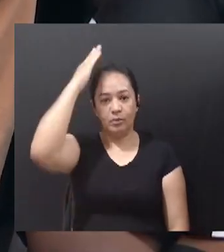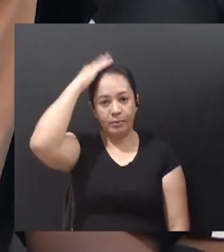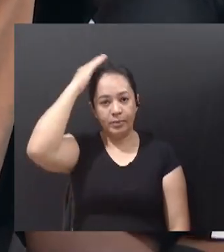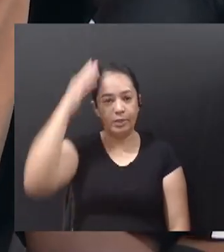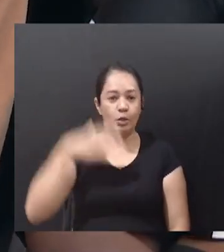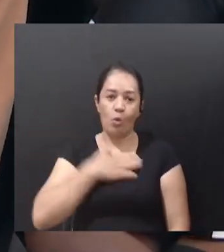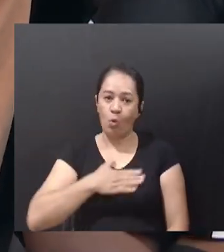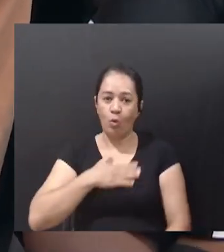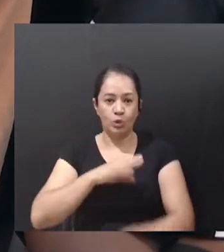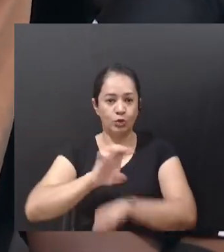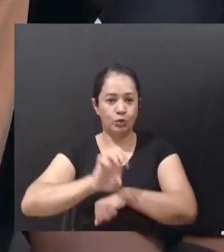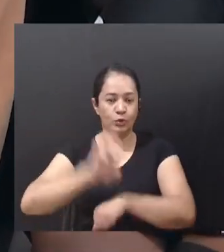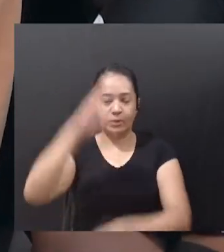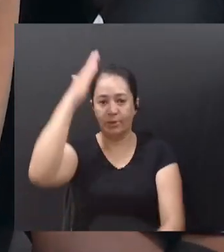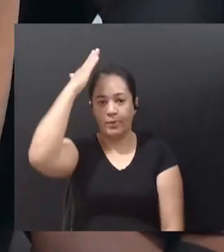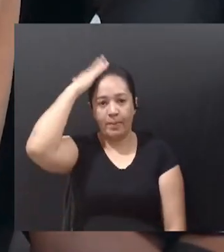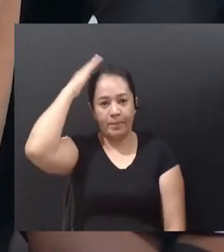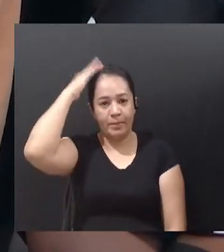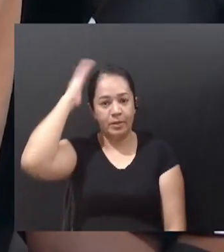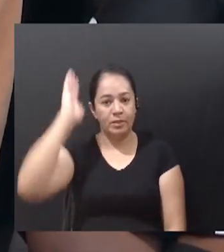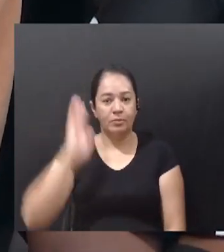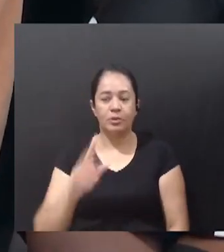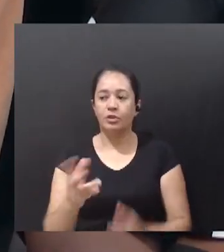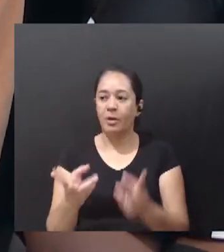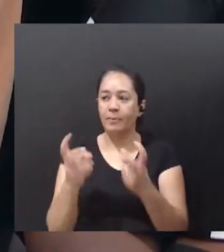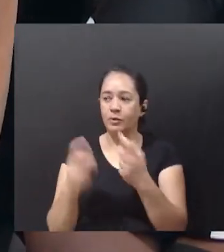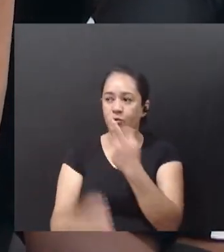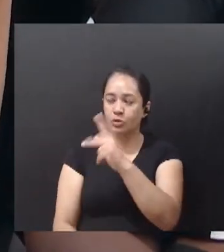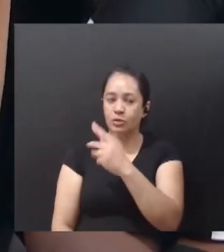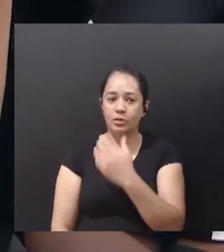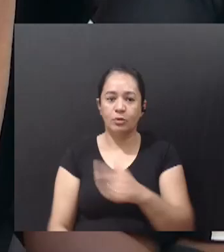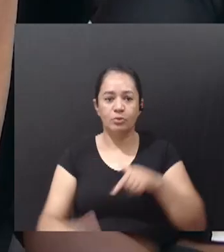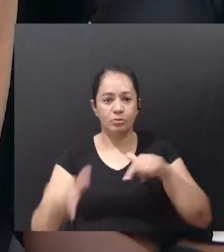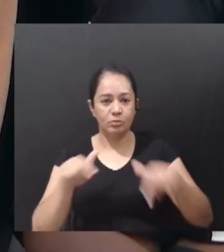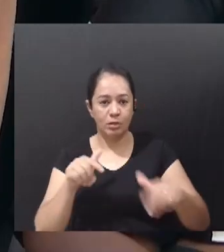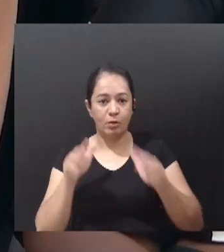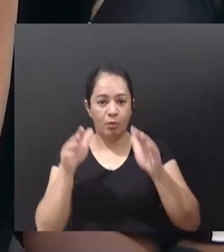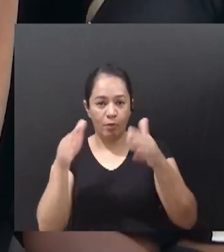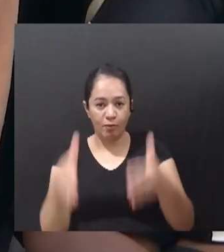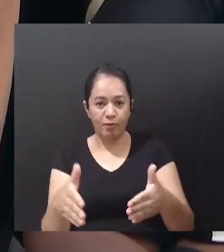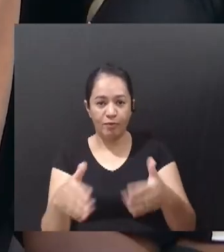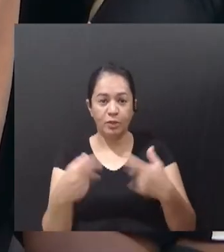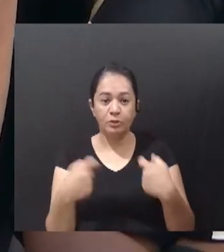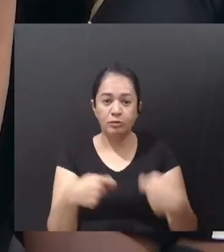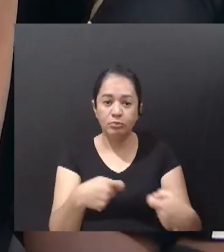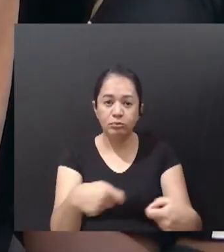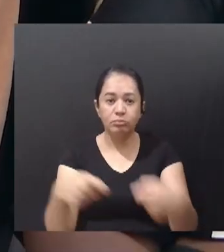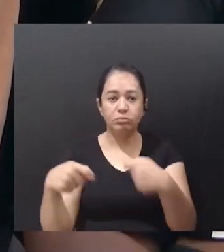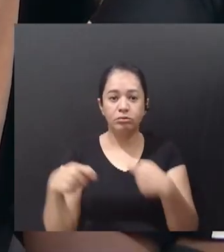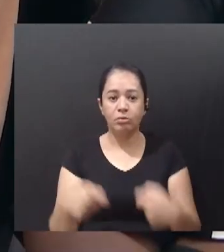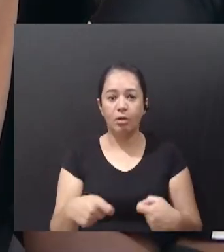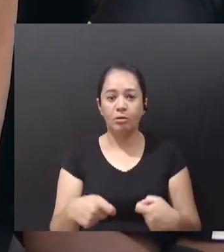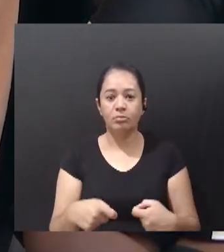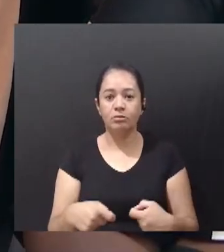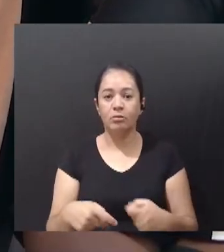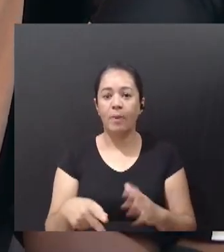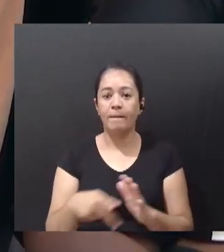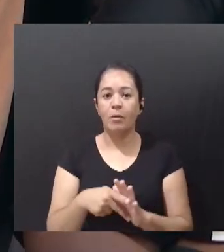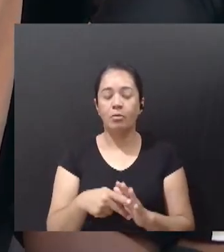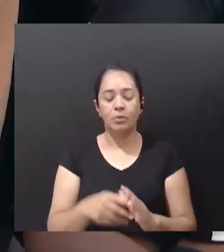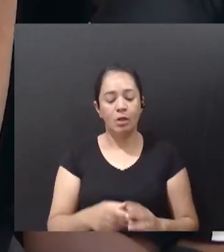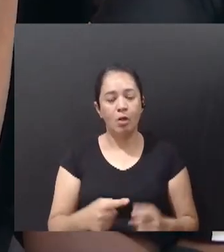vi os trabalhos também que você faz em prol da necessidade do crescimento, em